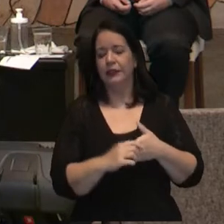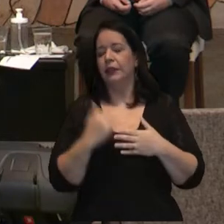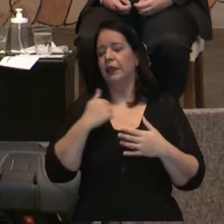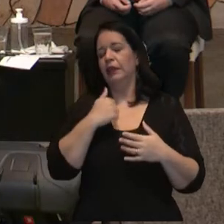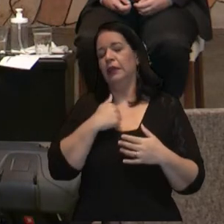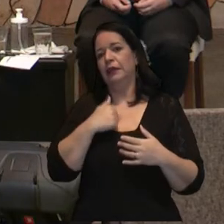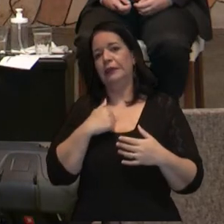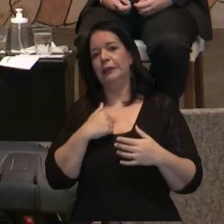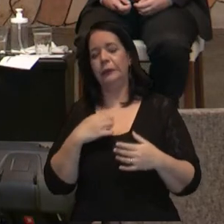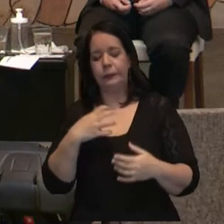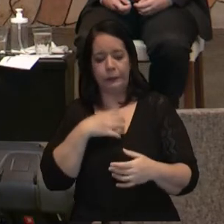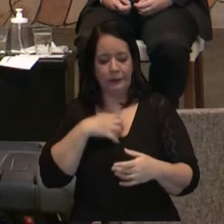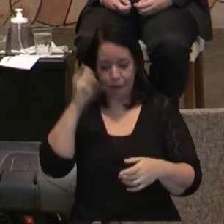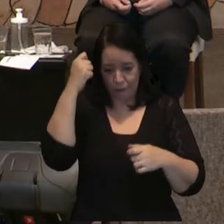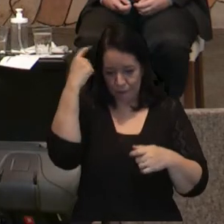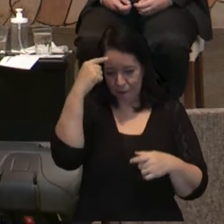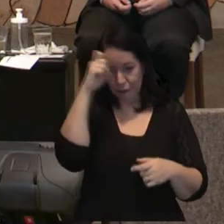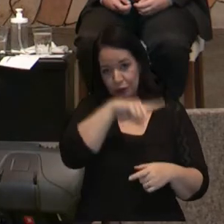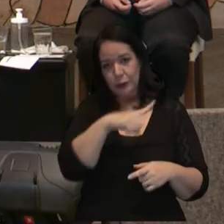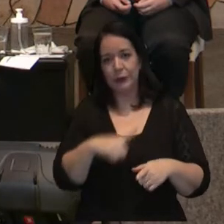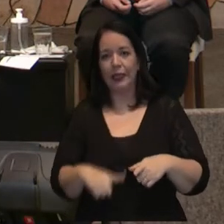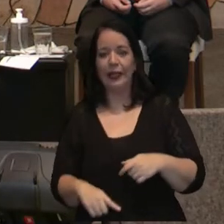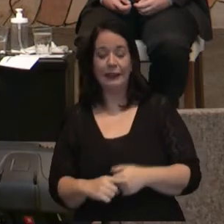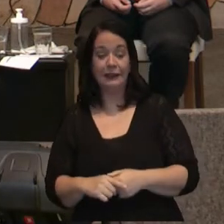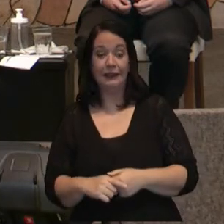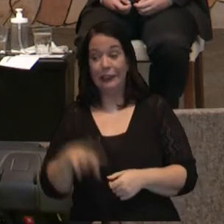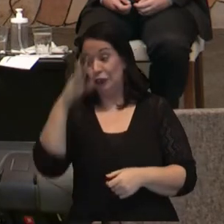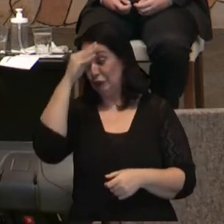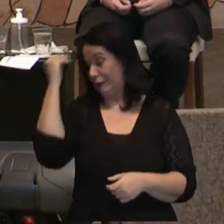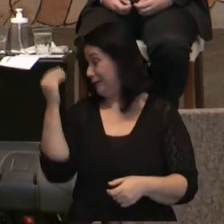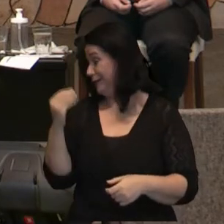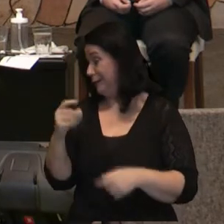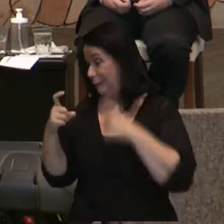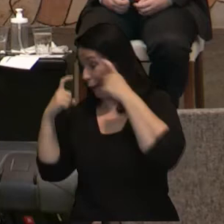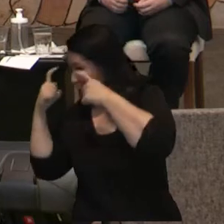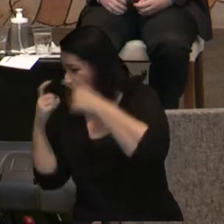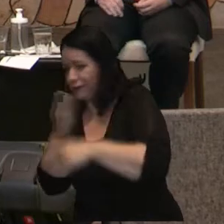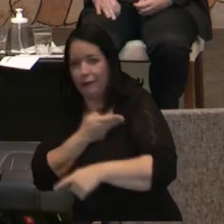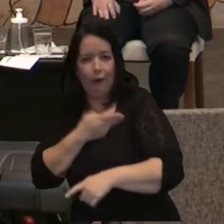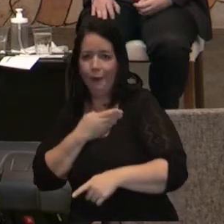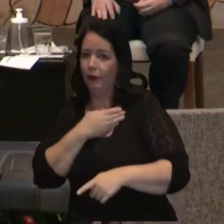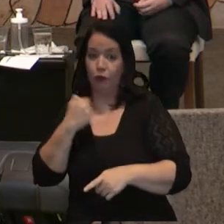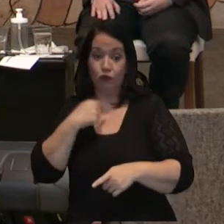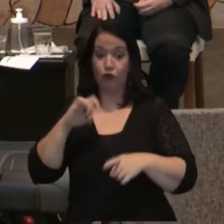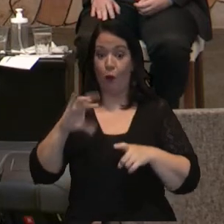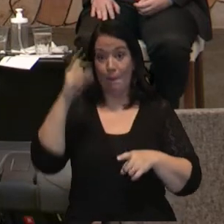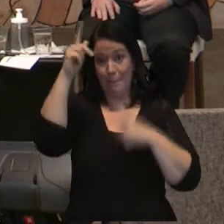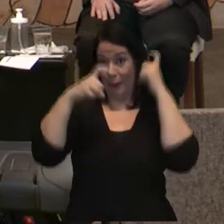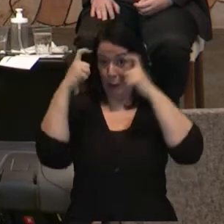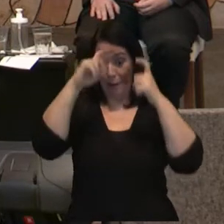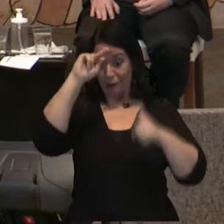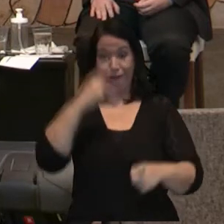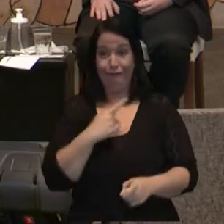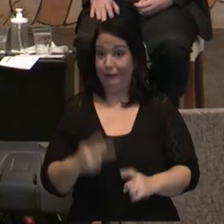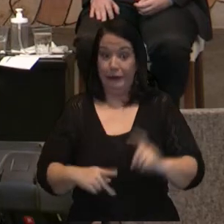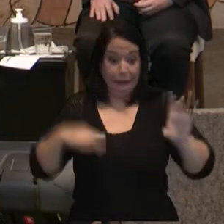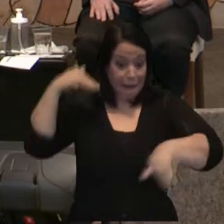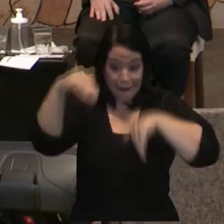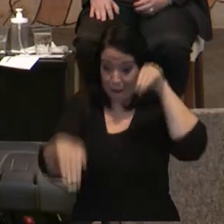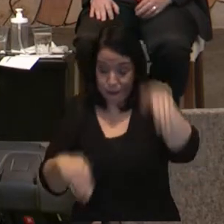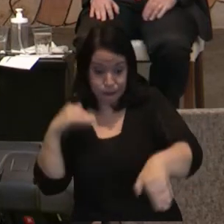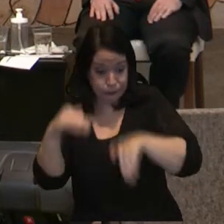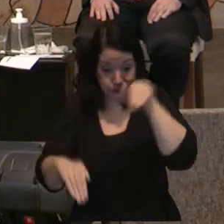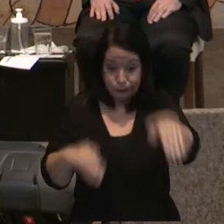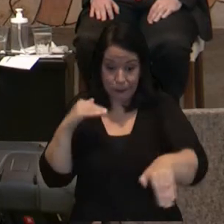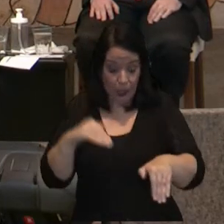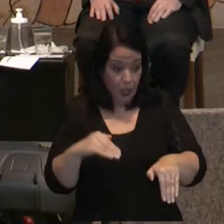canal, havia uma estaca enorme daquelas de ferro, não sei qual a intenção, aquilo foi colocado grande, e para ali então eu olhei, quando